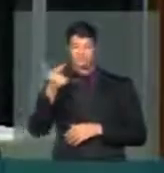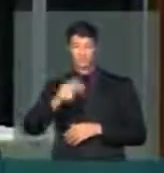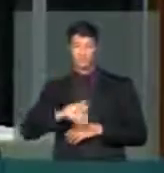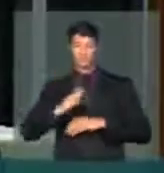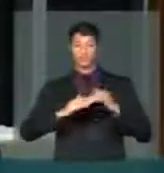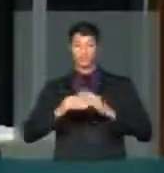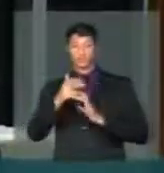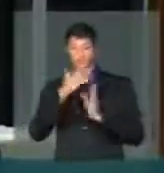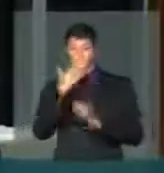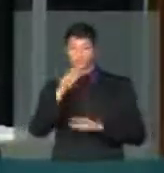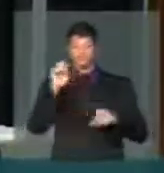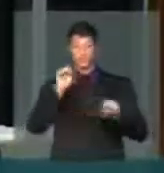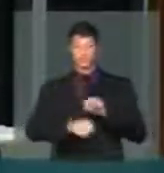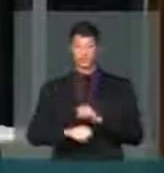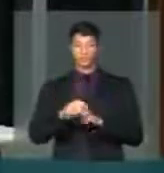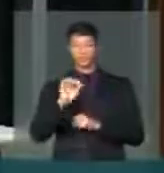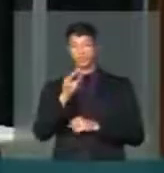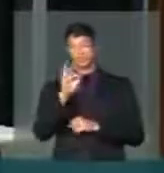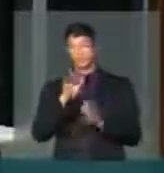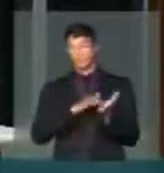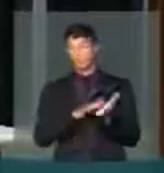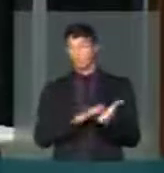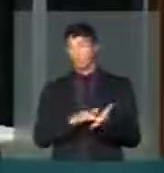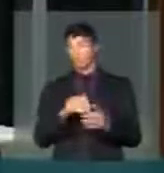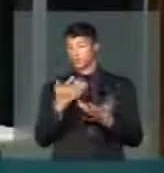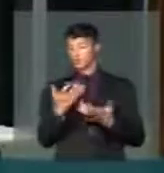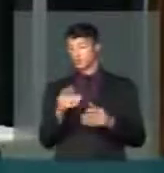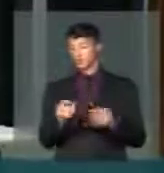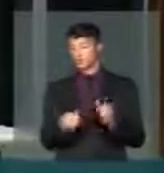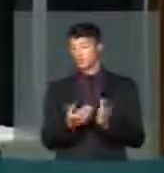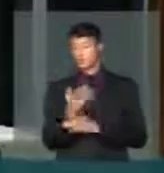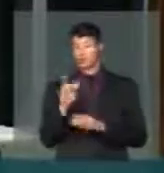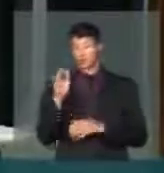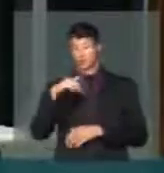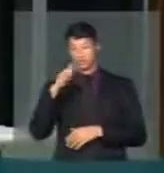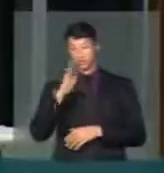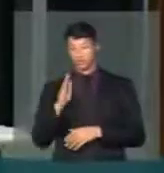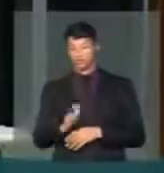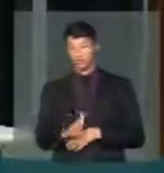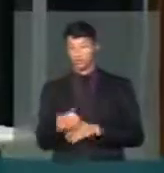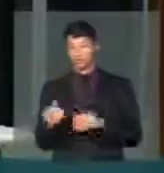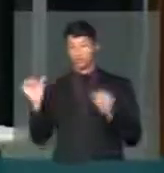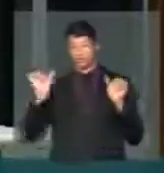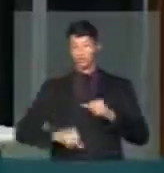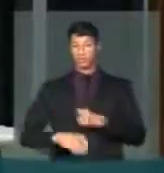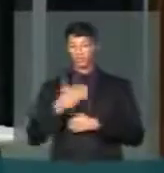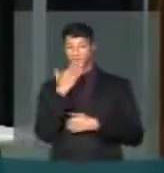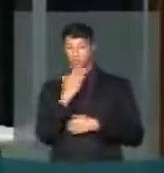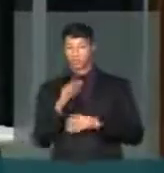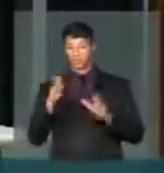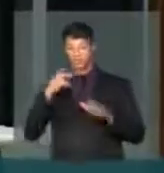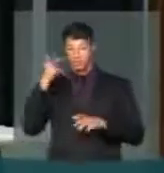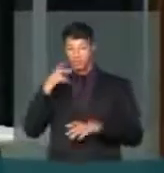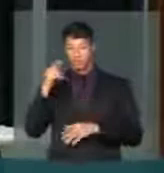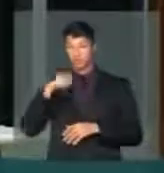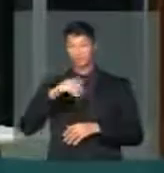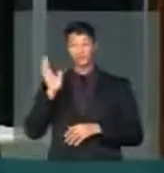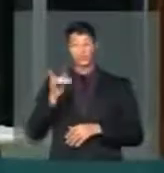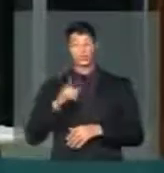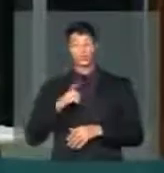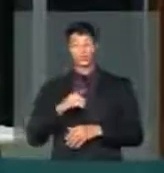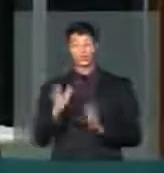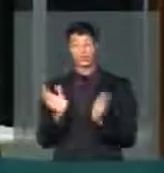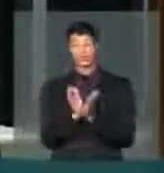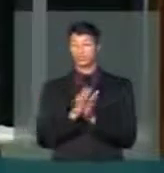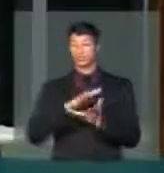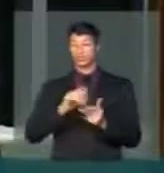sobre a forma de tragédia ou de farsa. Está se querendo implementar no Brasil o pior tipo de parlamentarismo que existe no